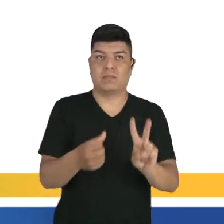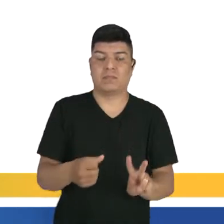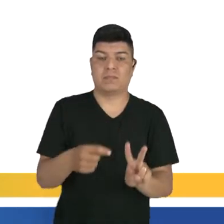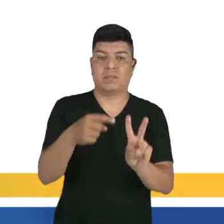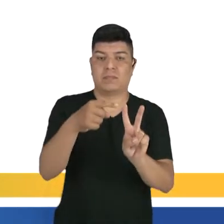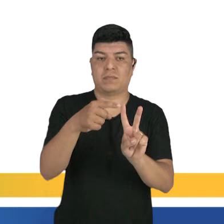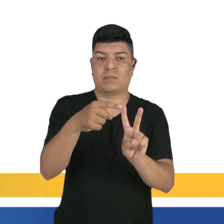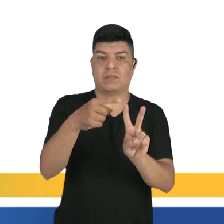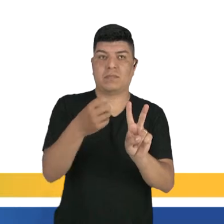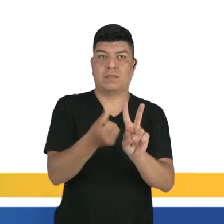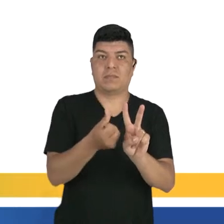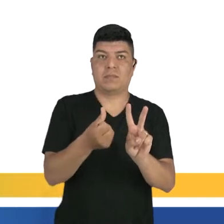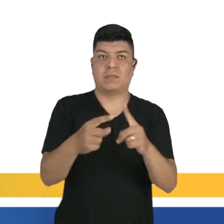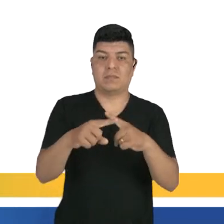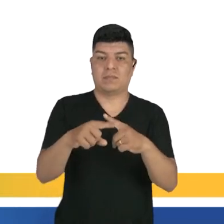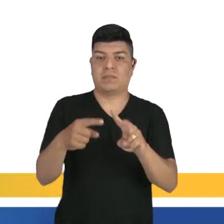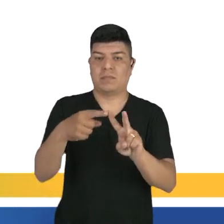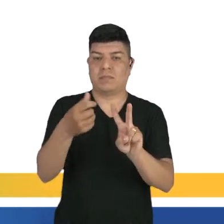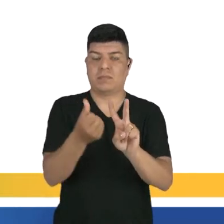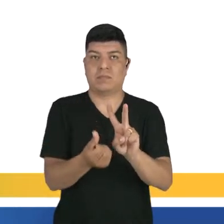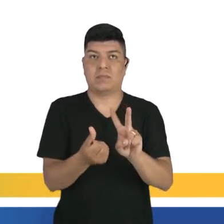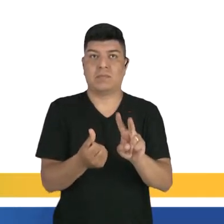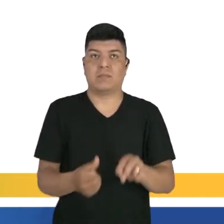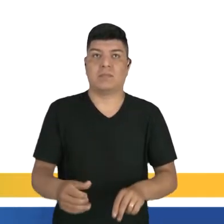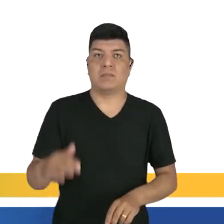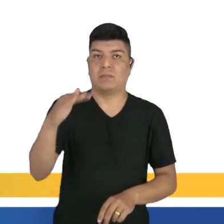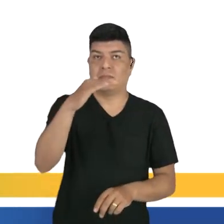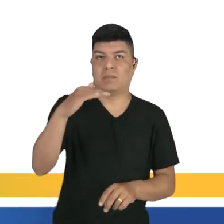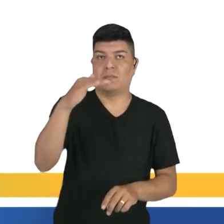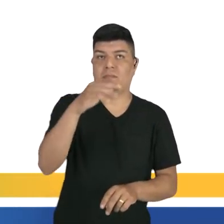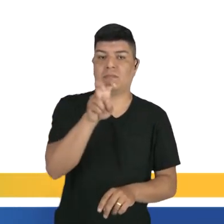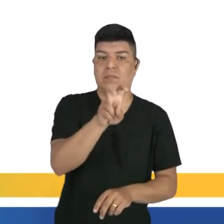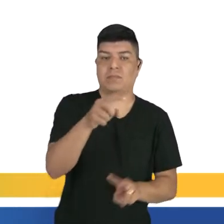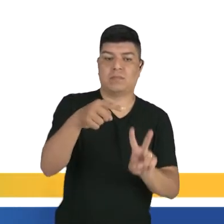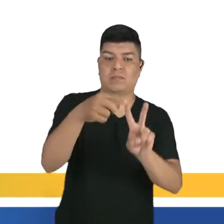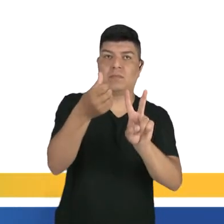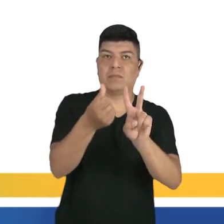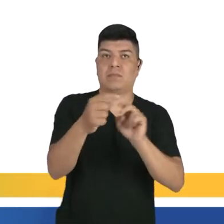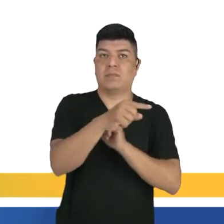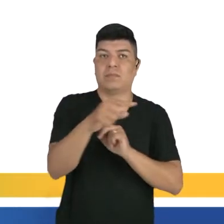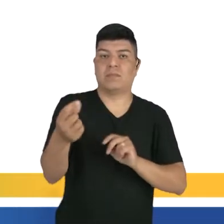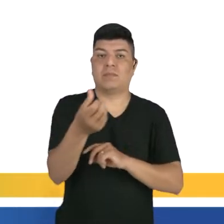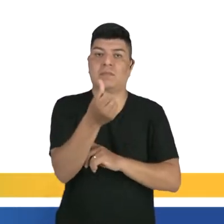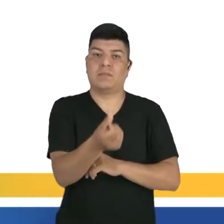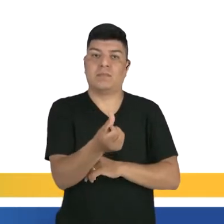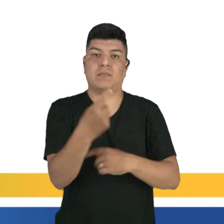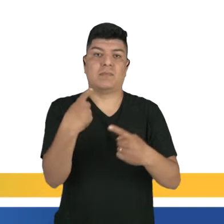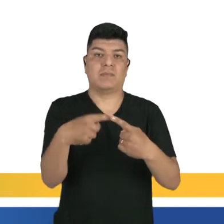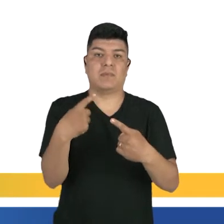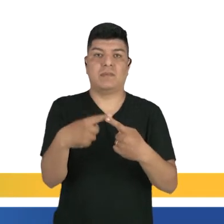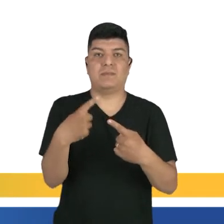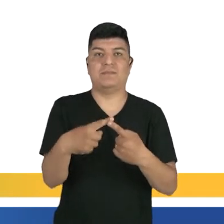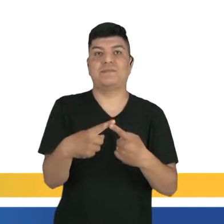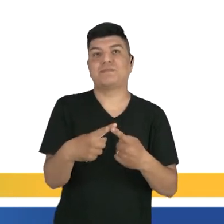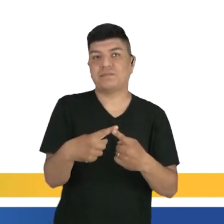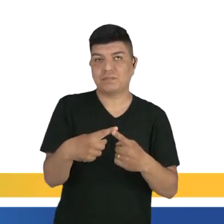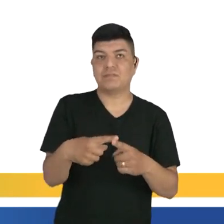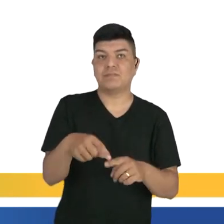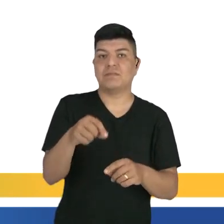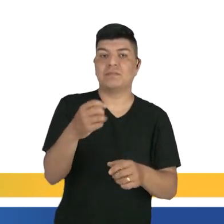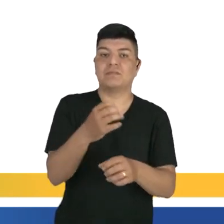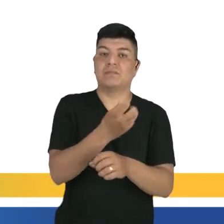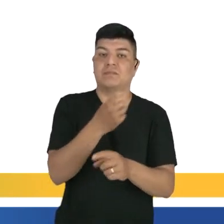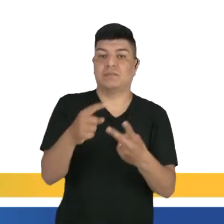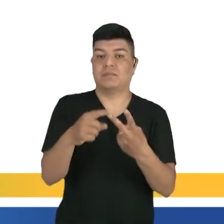multiplico embaixo por raiz de 6. Em cima fica 5 raiz de 6, embaixo fica 6 porque o produto das raízes quadradas de um